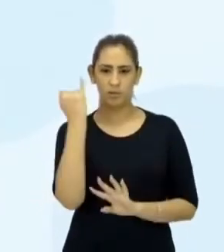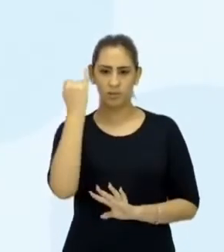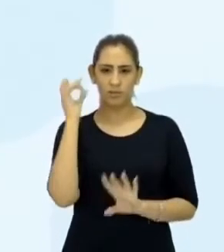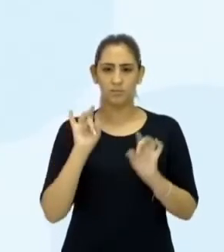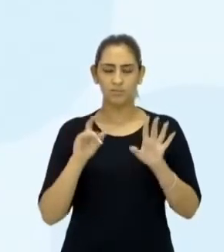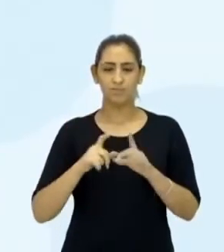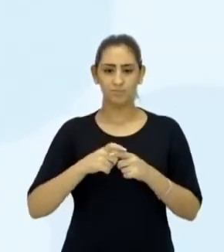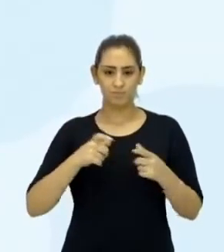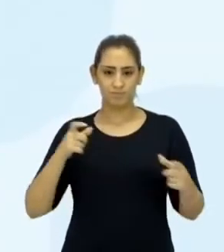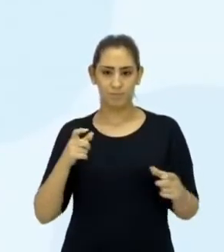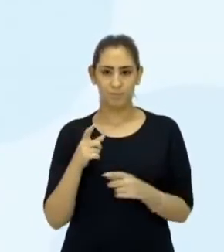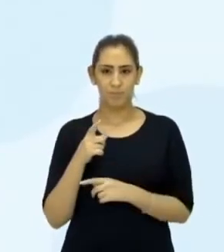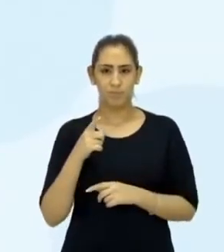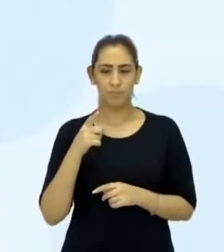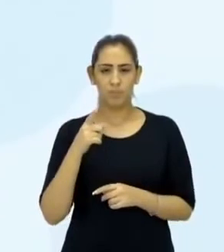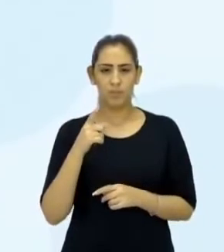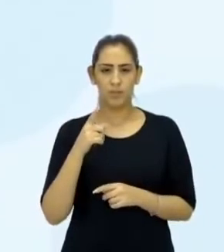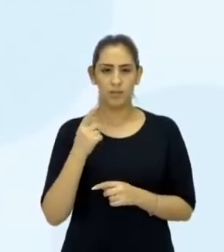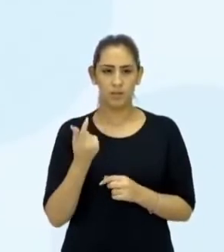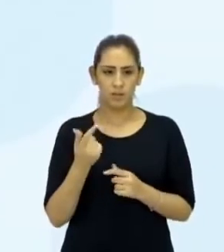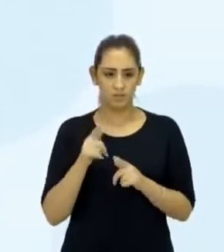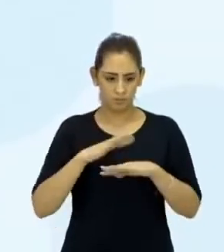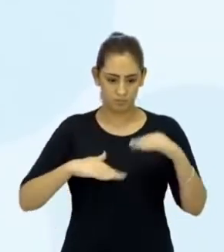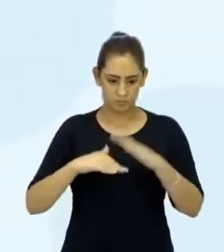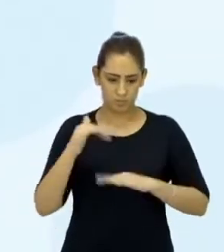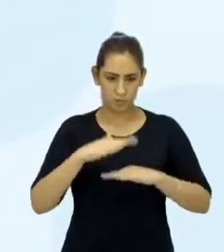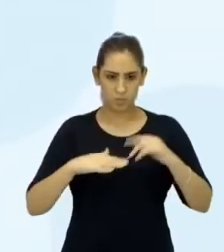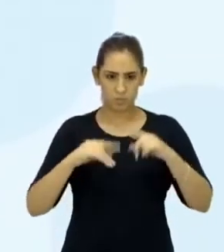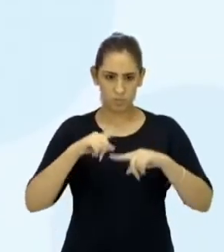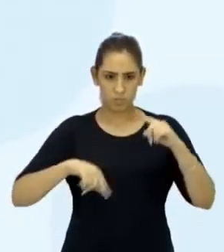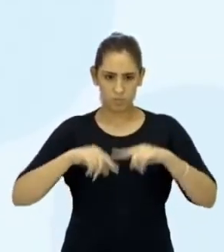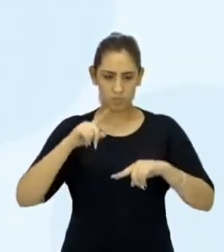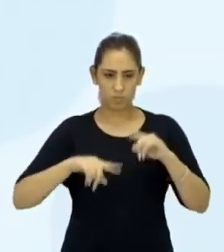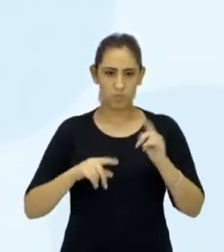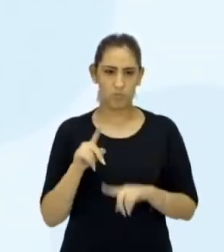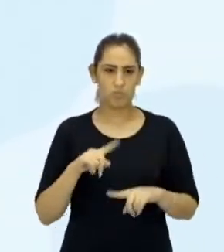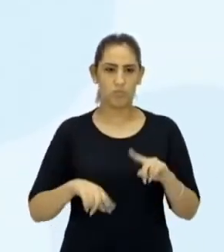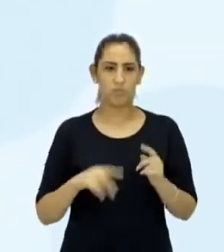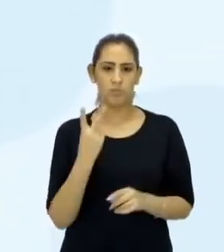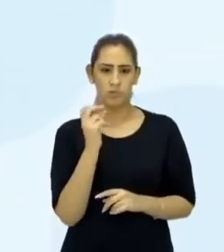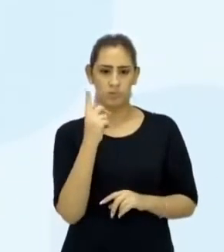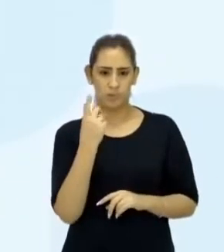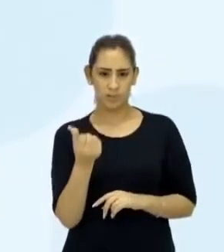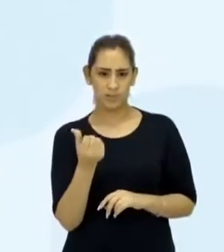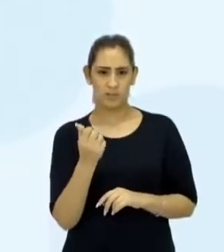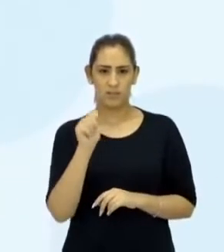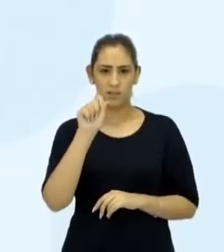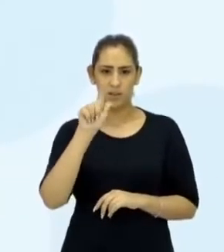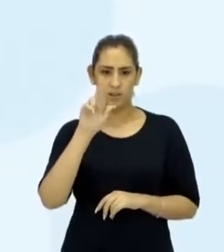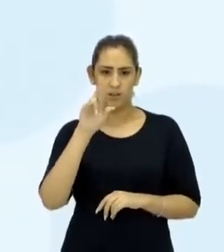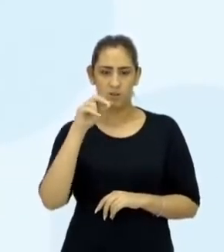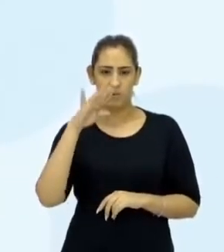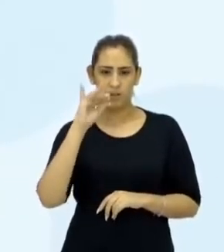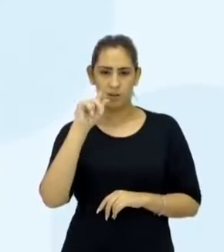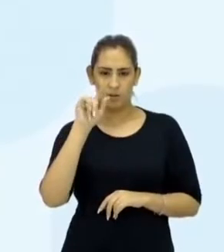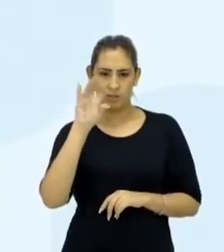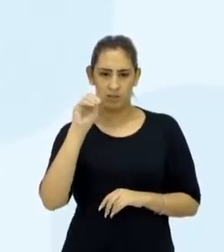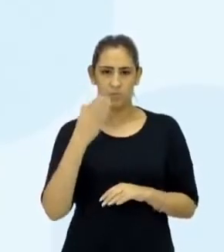vez maior no Produto Interno Bruto, o PIB. Em 2016, o agronegócio como um todo